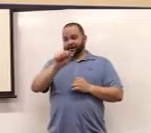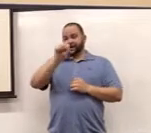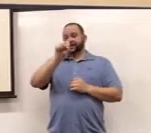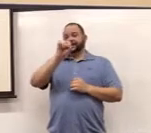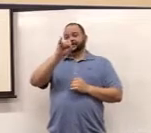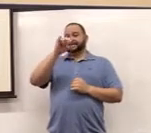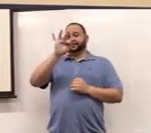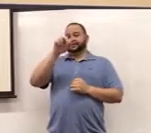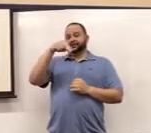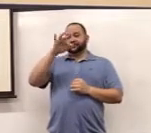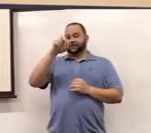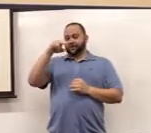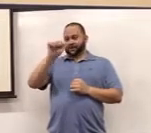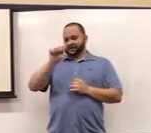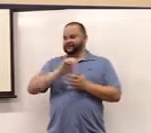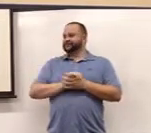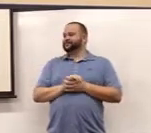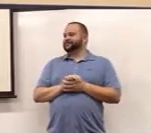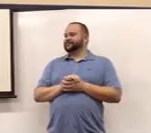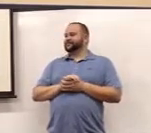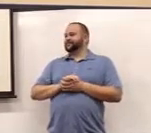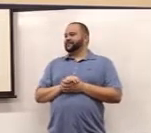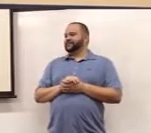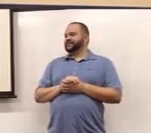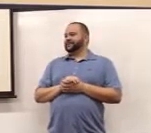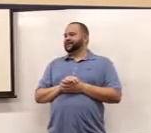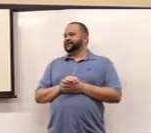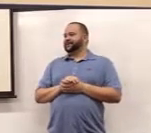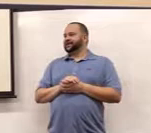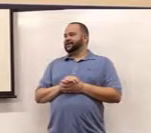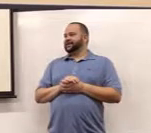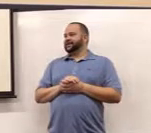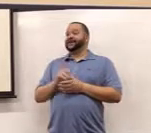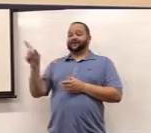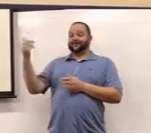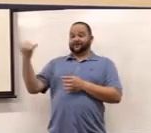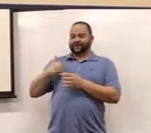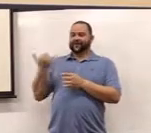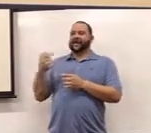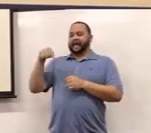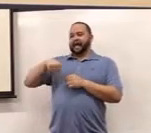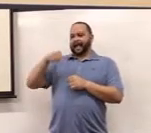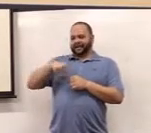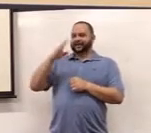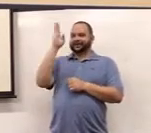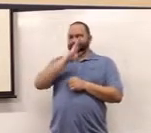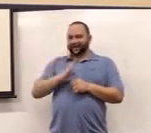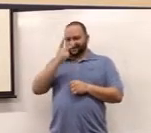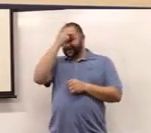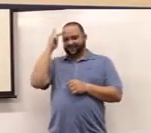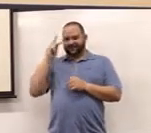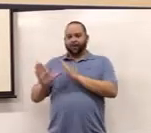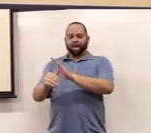só. Será? A gente tem essa possibilidade de fazer isso agora, no sábado, e se juntar aí e